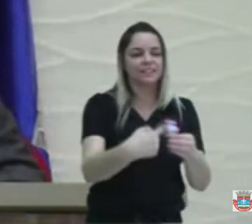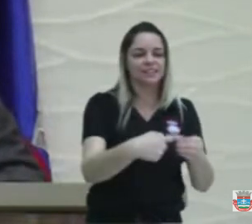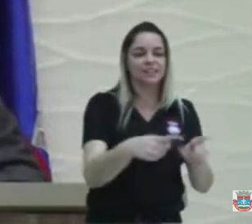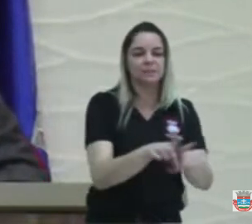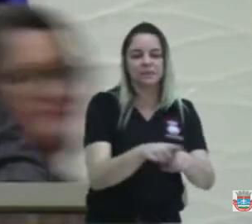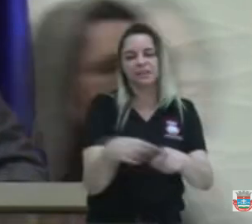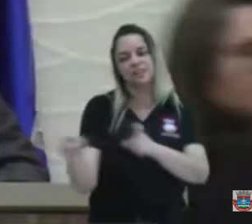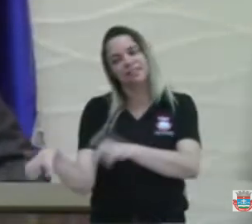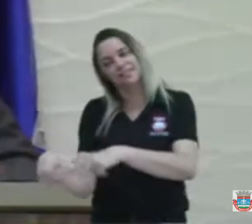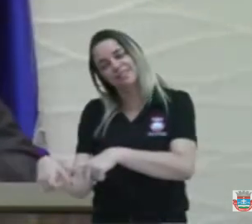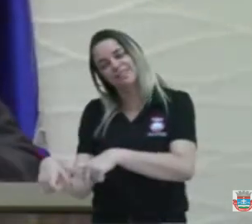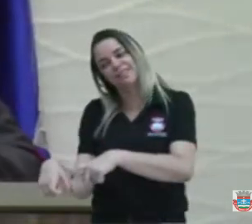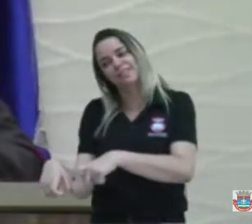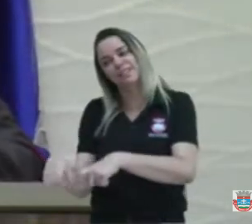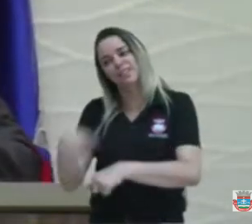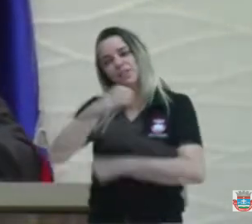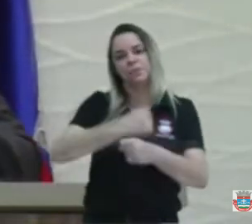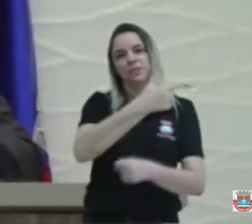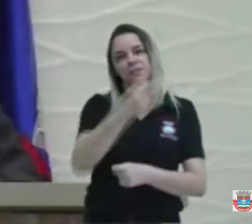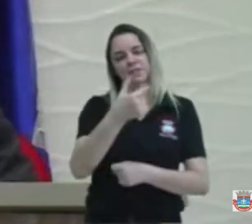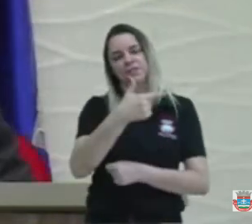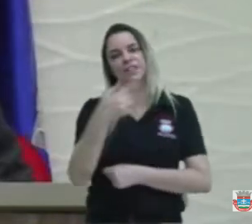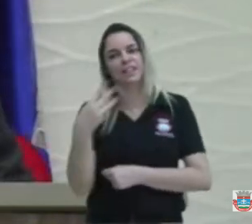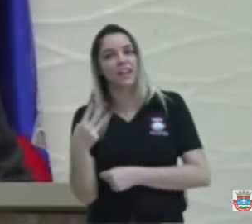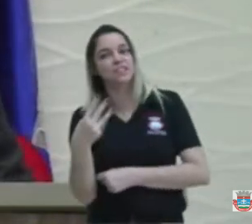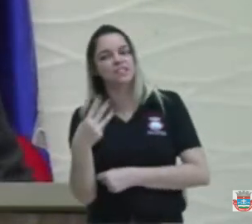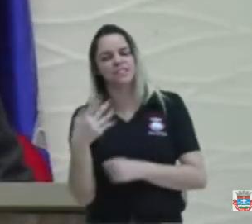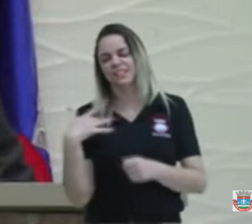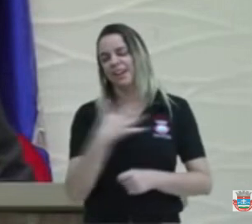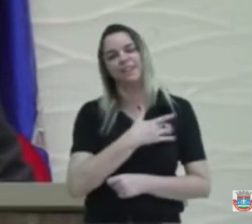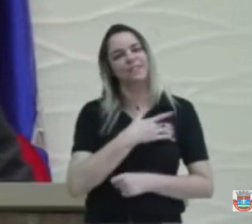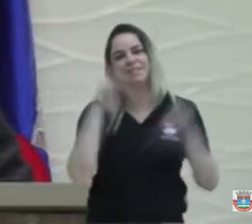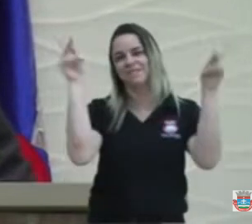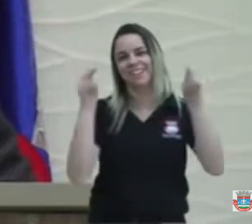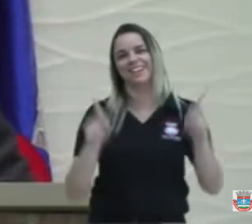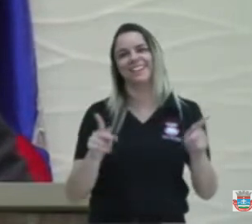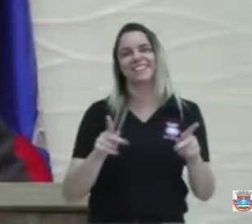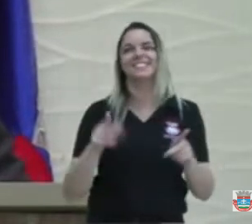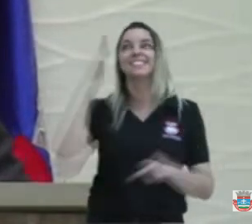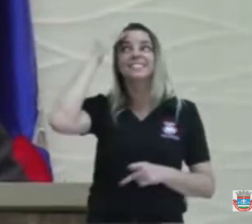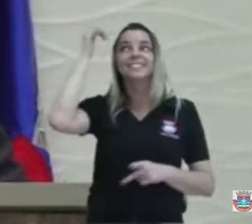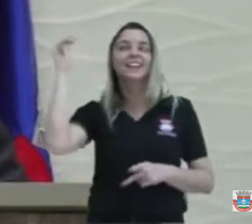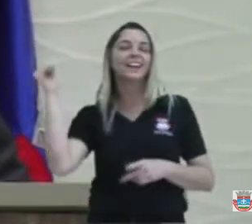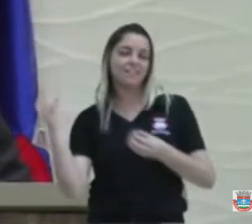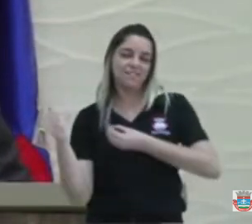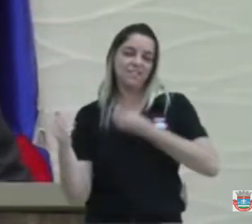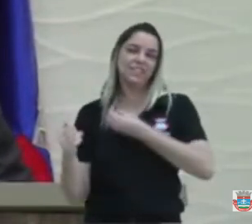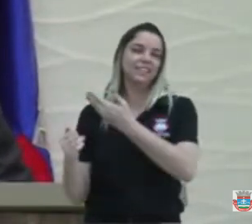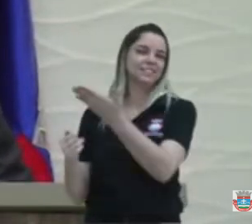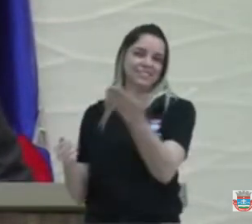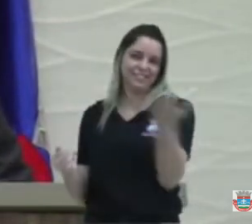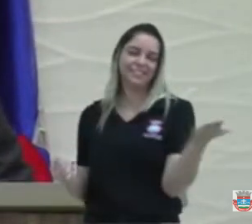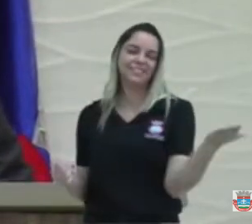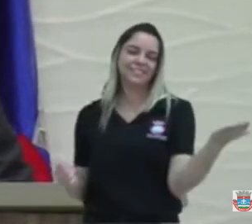zona rural, um 2023 de muita saúde, paz e sucesso na vida de cada um, que